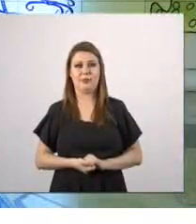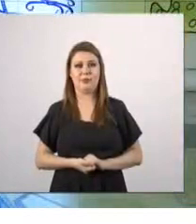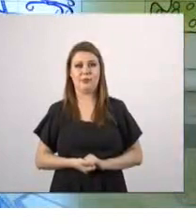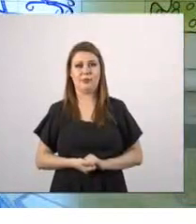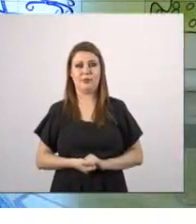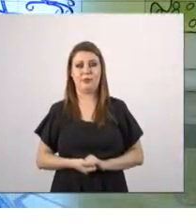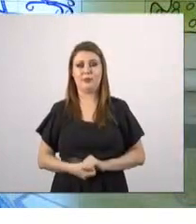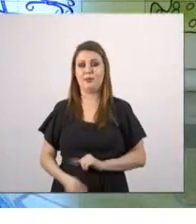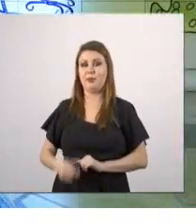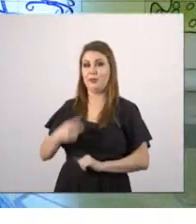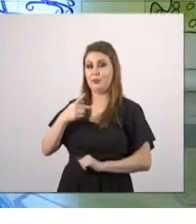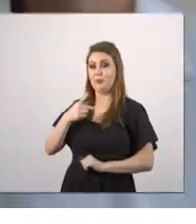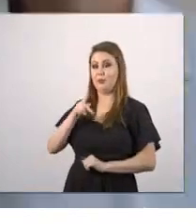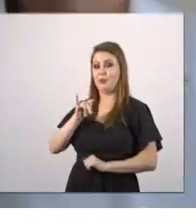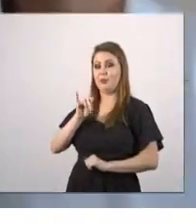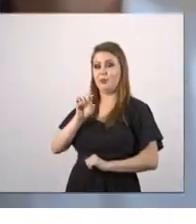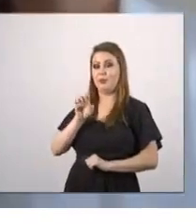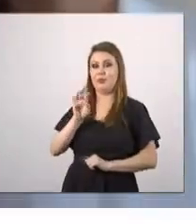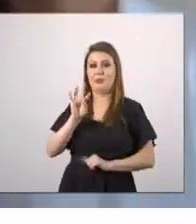Pietra Gabiati.